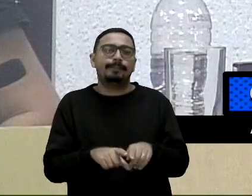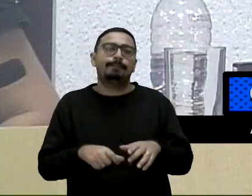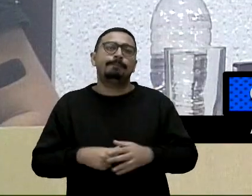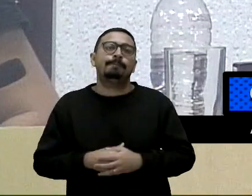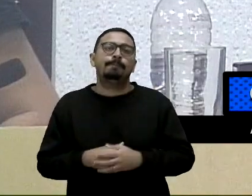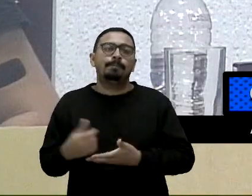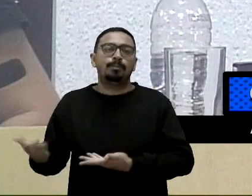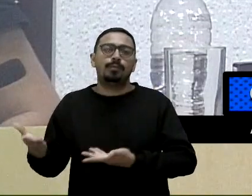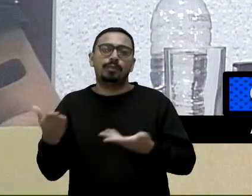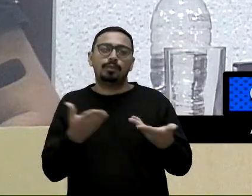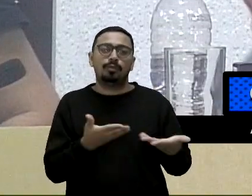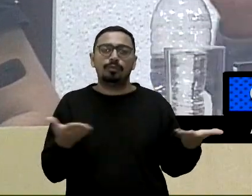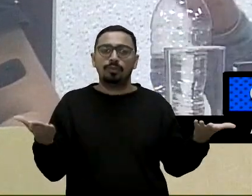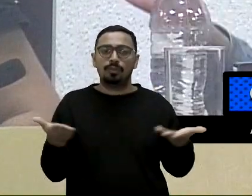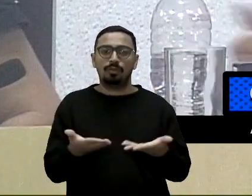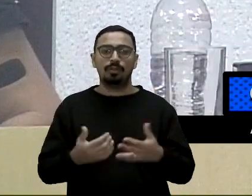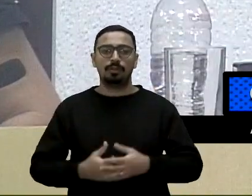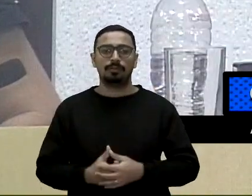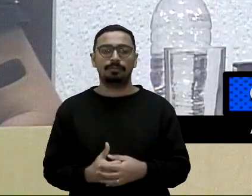o